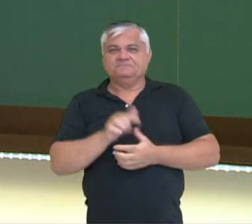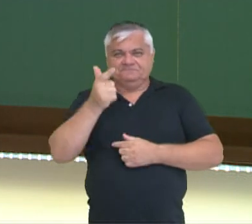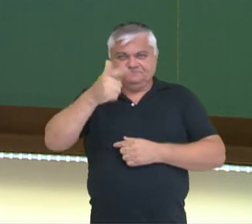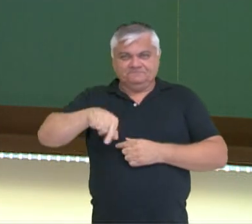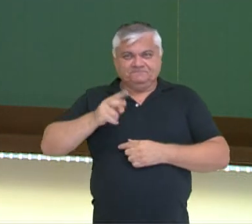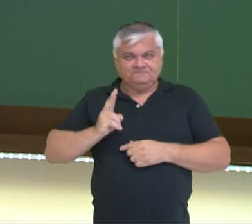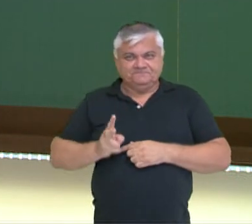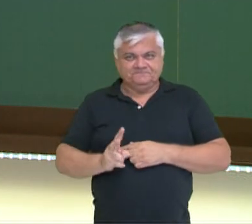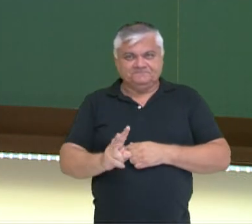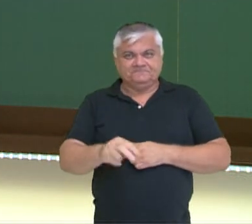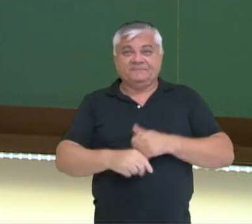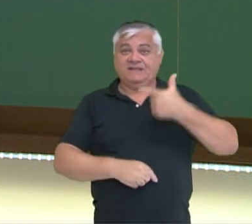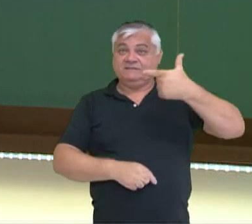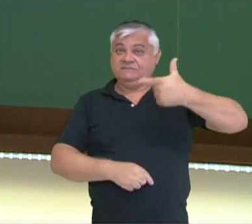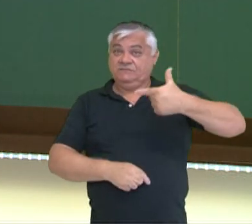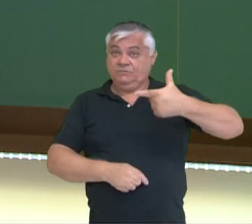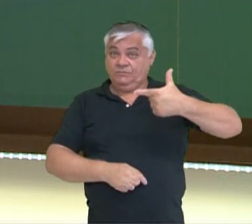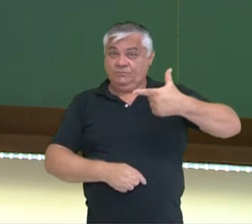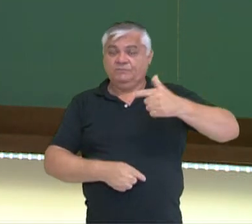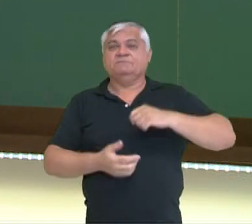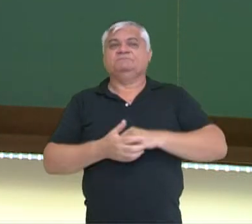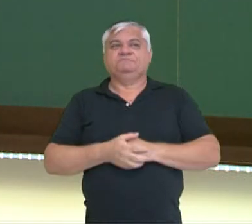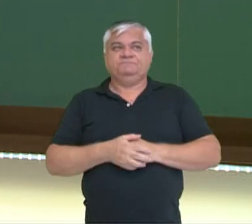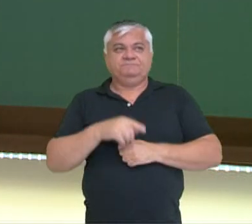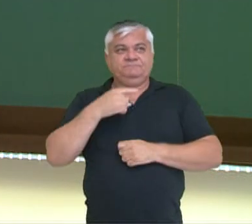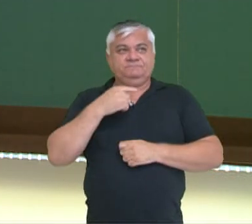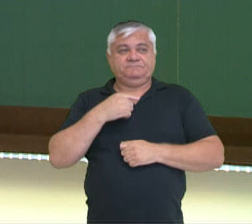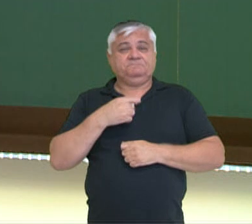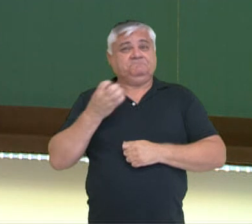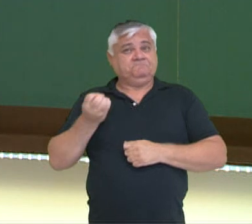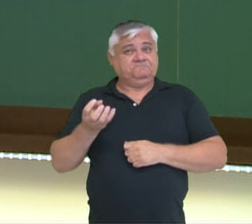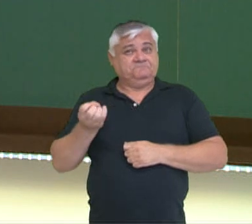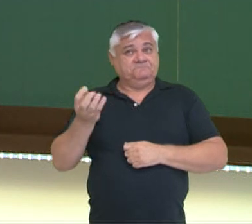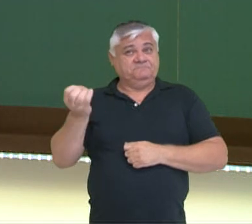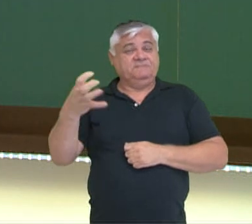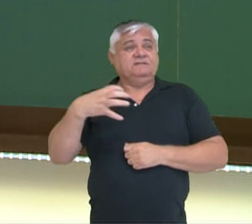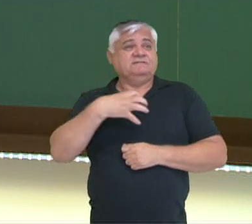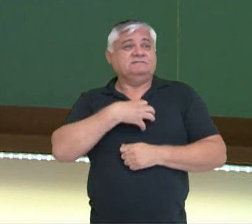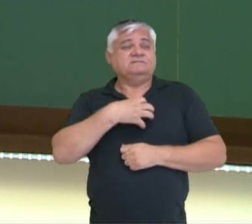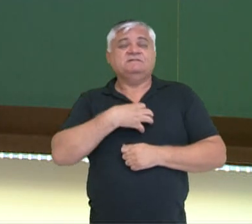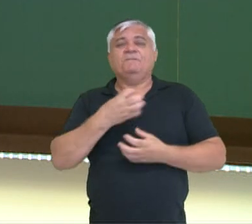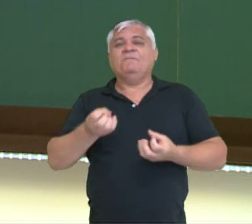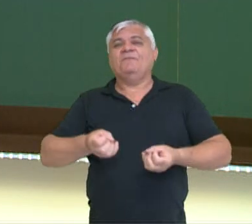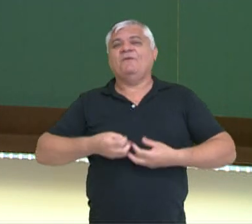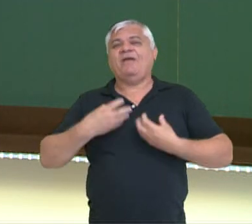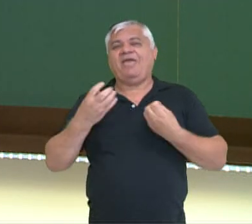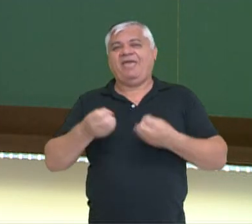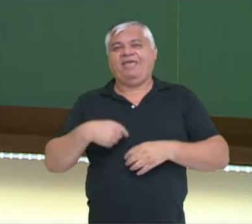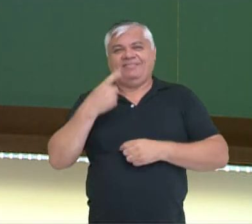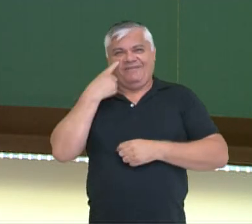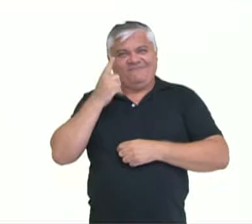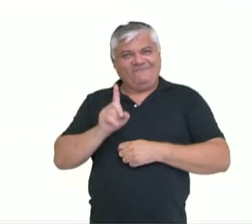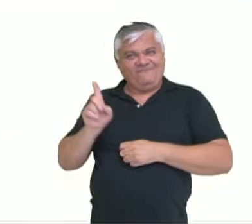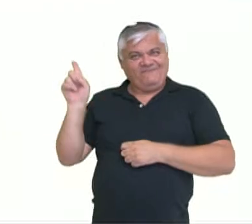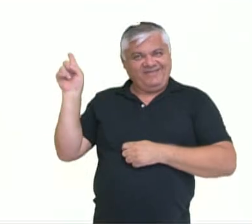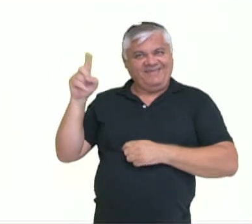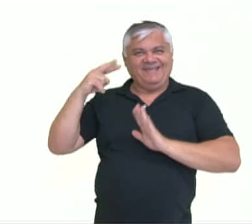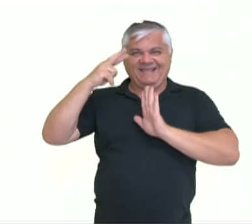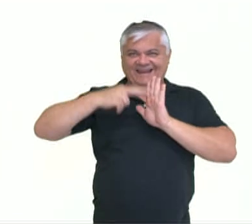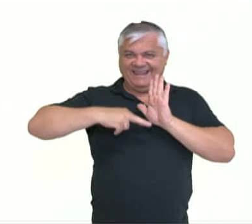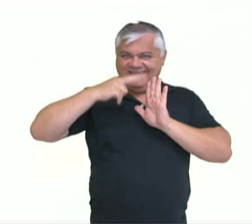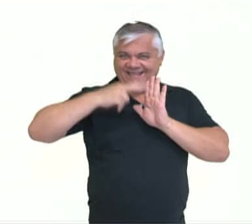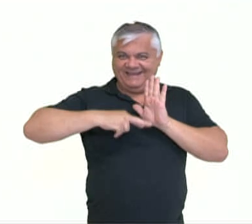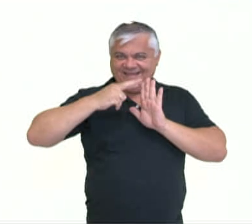segunda parte do nosso poema. Viajar é sentir-se poeta. es escribir una carta, es